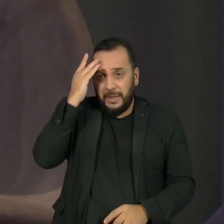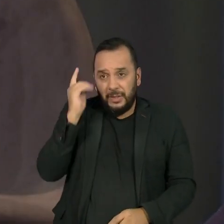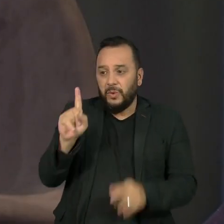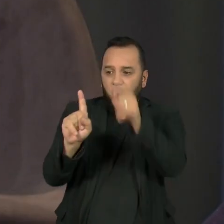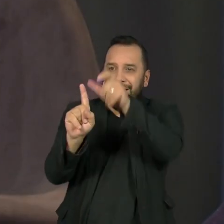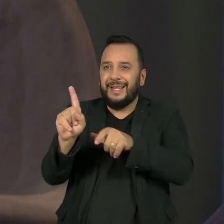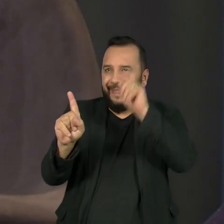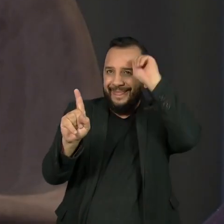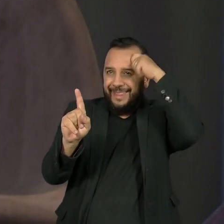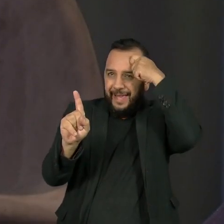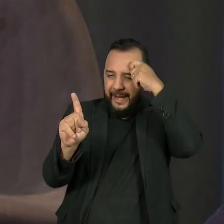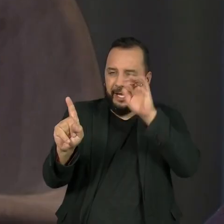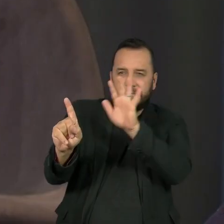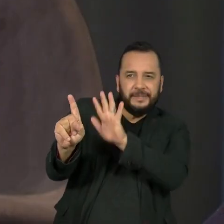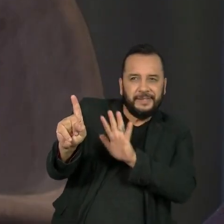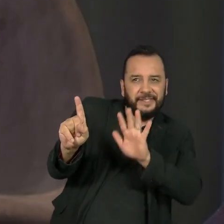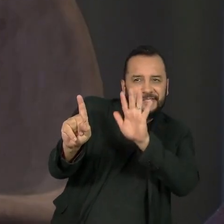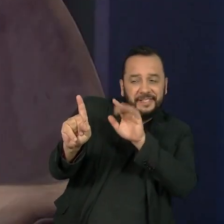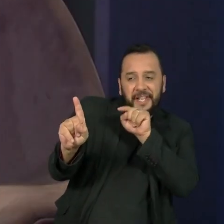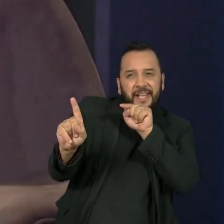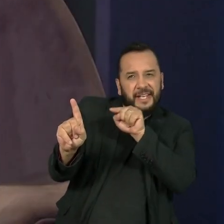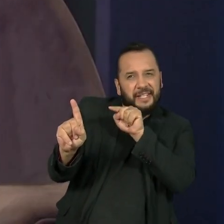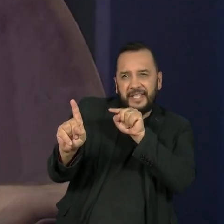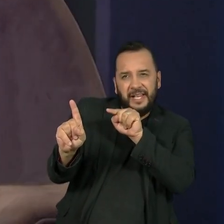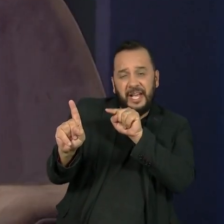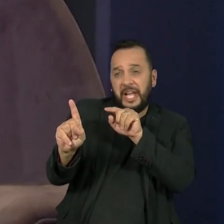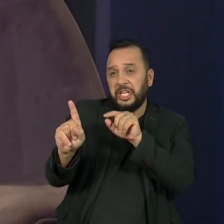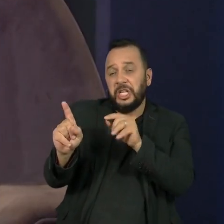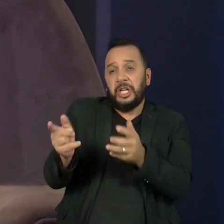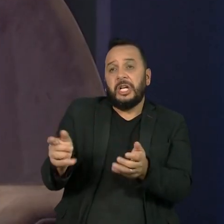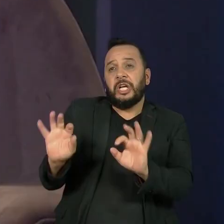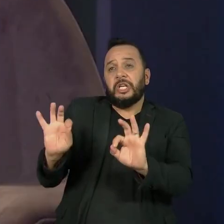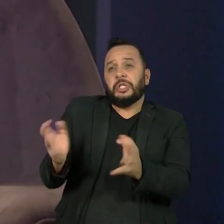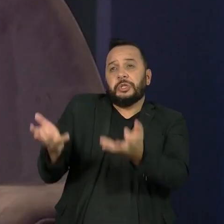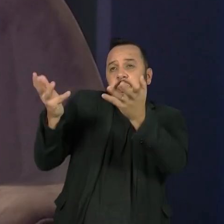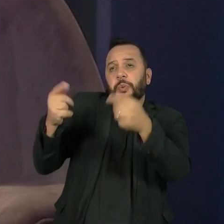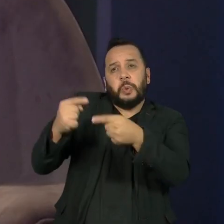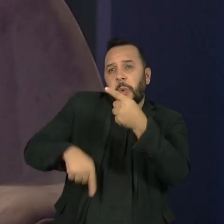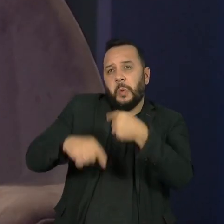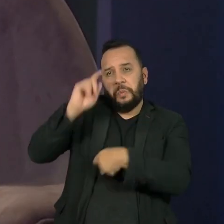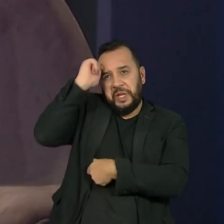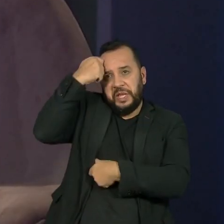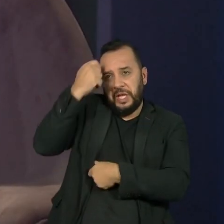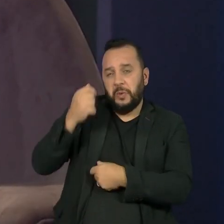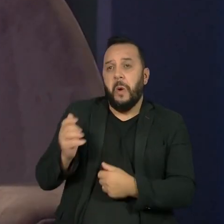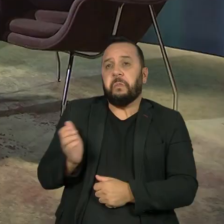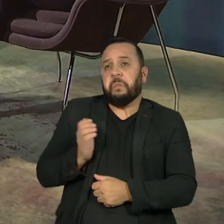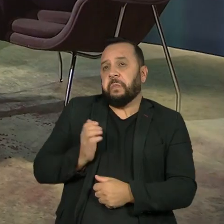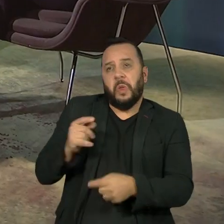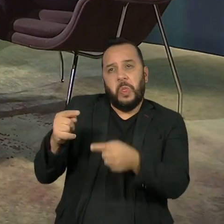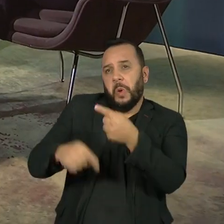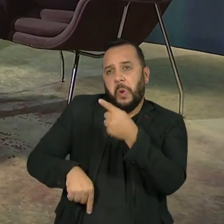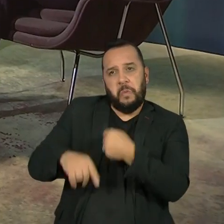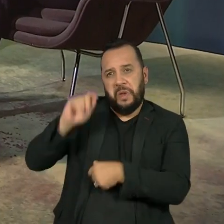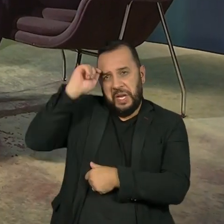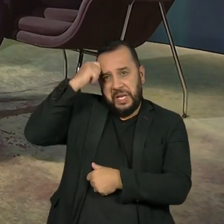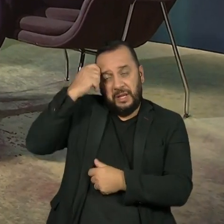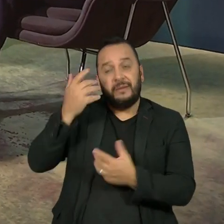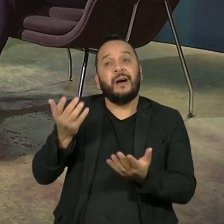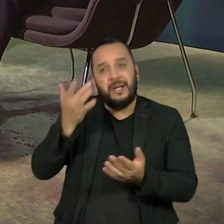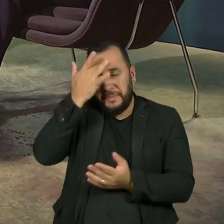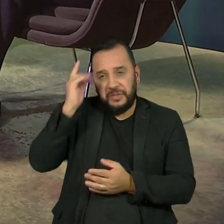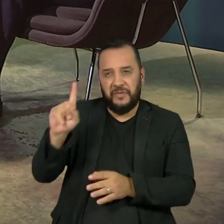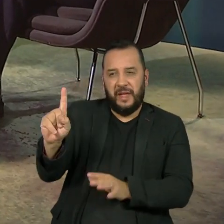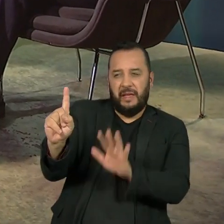pessoas negras é de pessoas que estão num lugar que não é esse de luxo, não é esse de riqueza. Então a leitura das pessoas comuns,